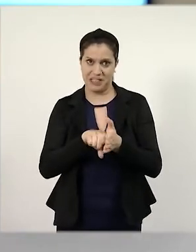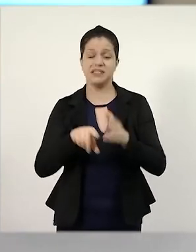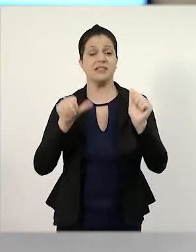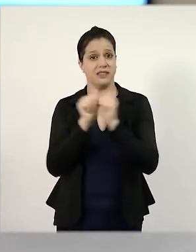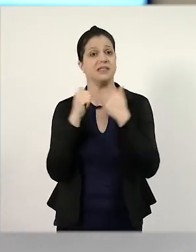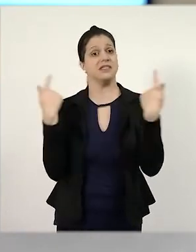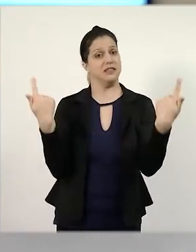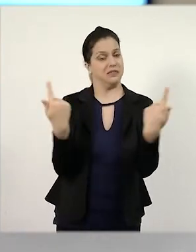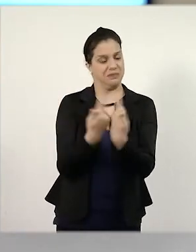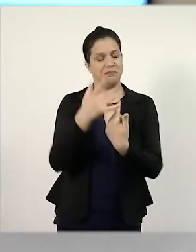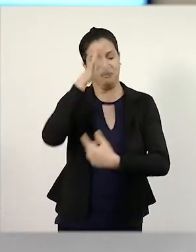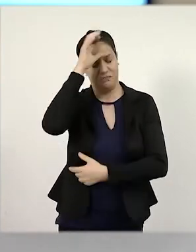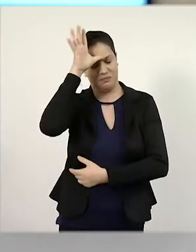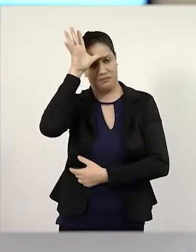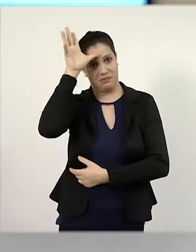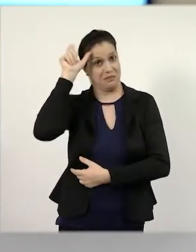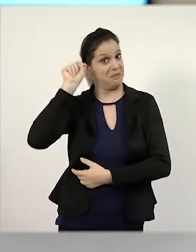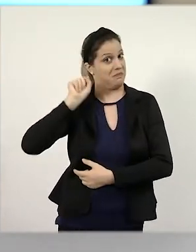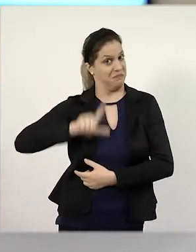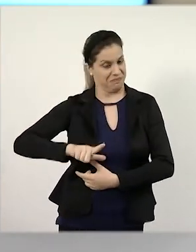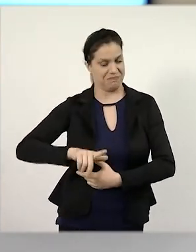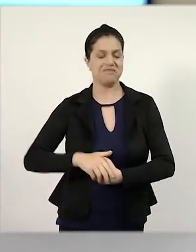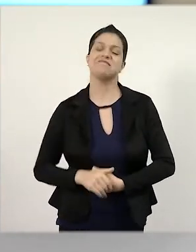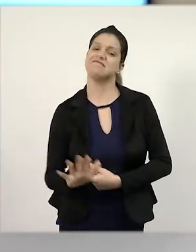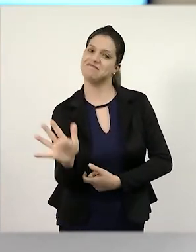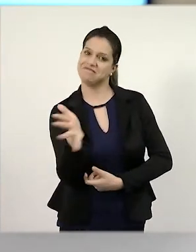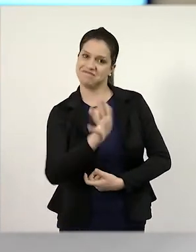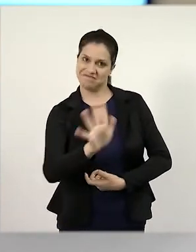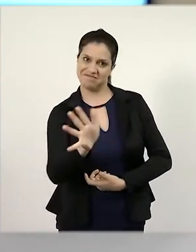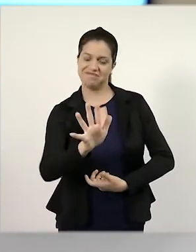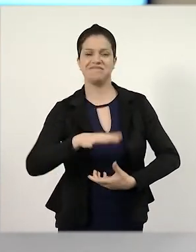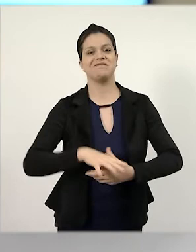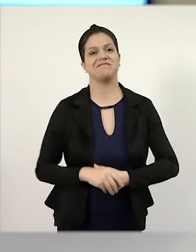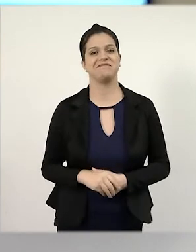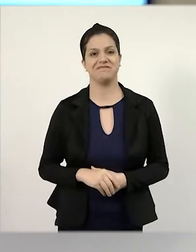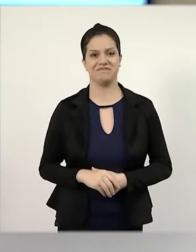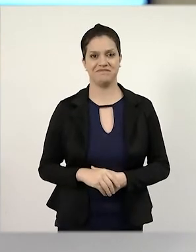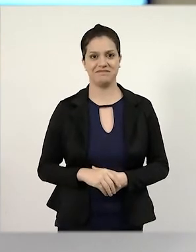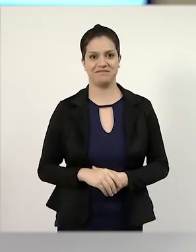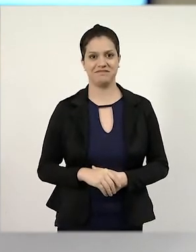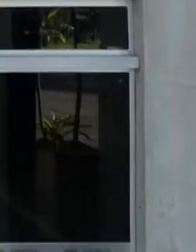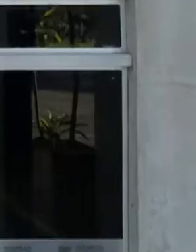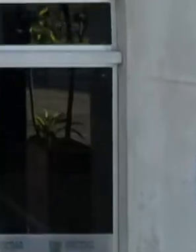só pesquisar por Assembleia Legislativa de Mato Grosso do Sul. Até mais!